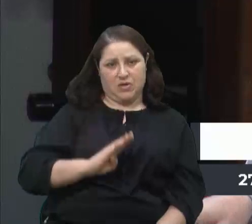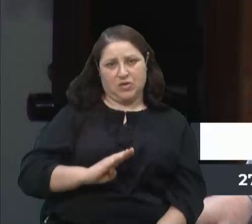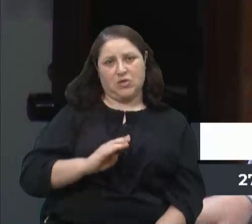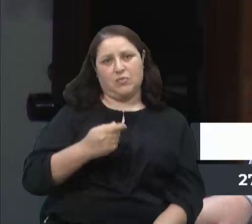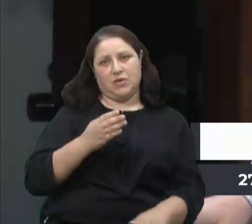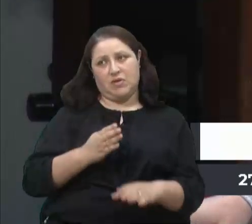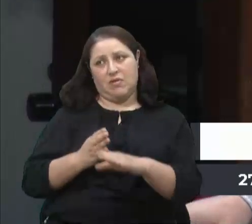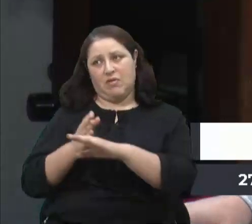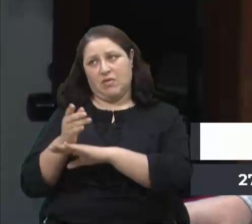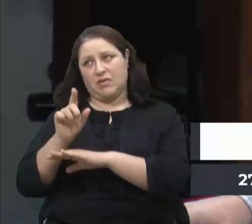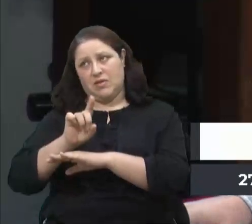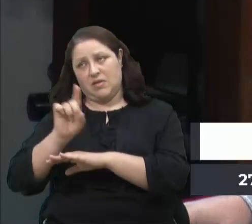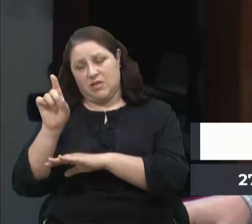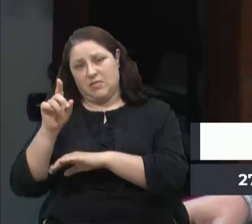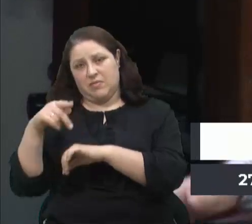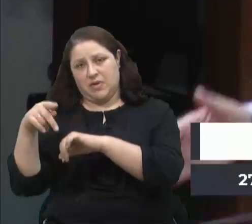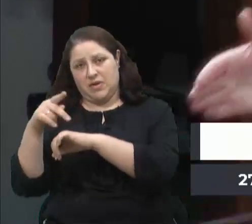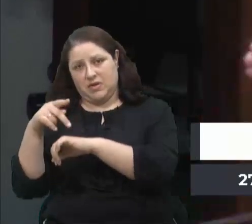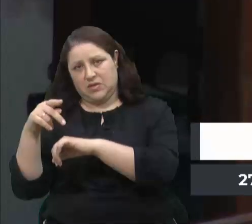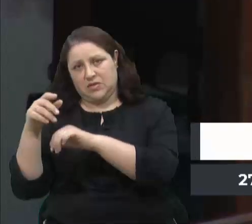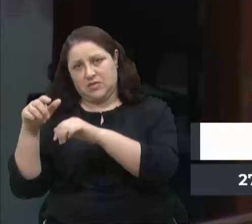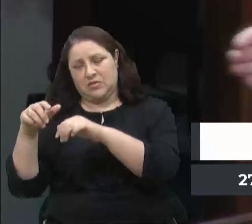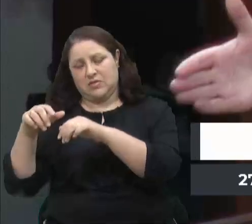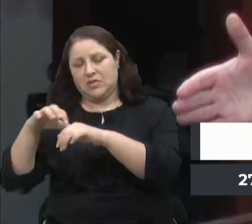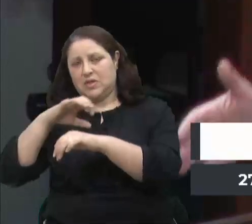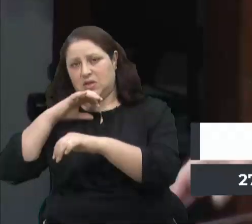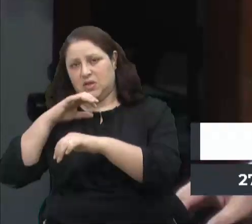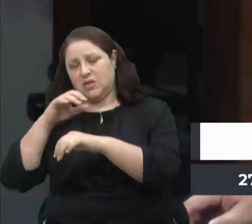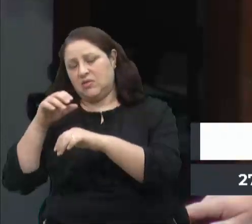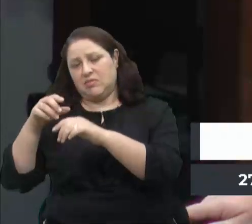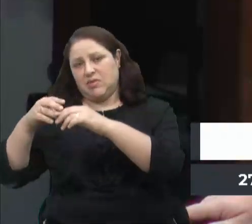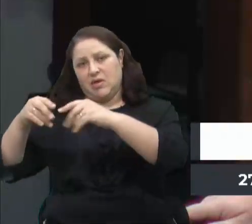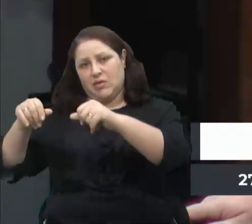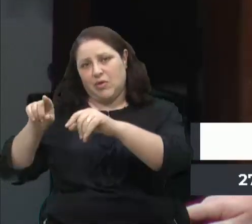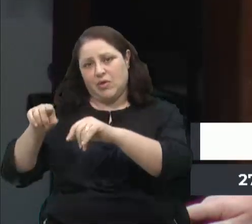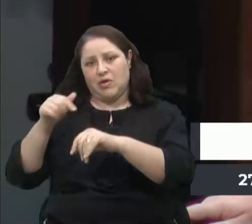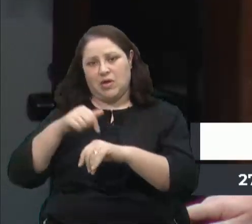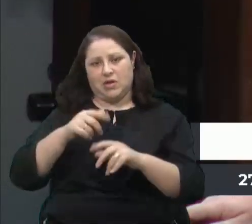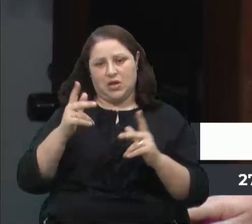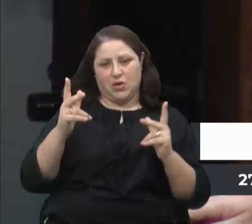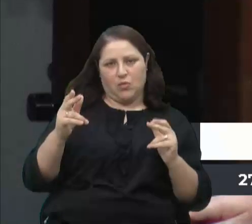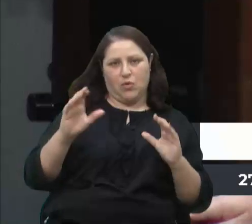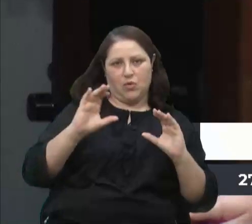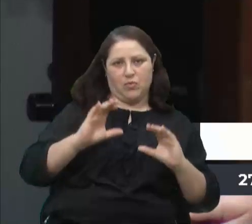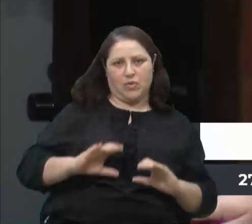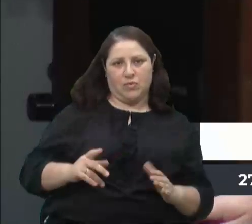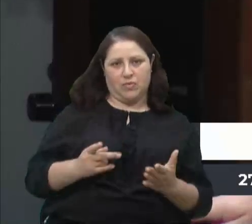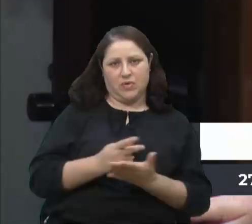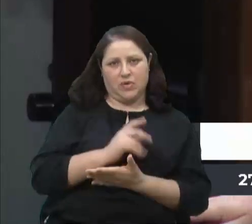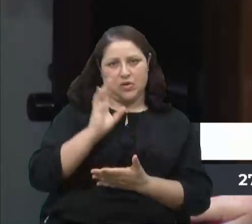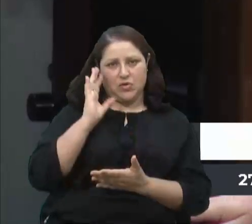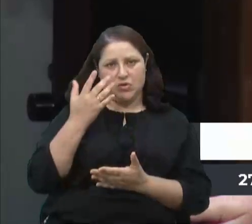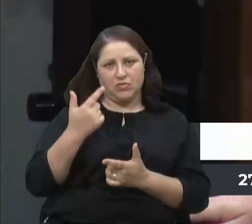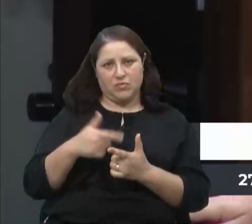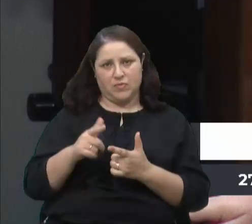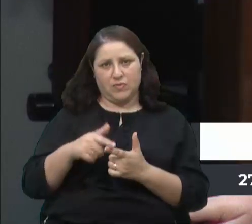território, não é tendo a mesma atitude errada que nós vamos solucionar o problema.